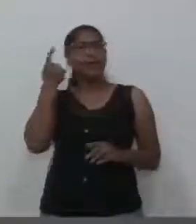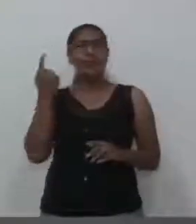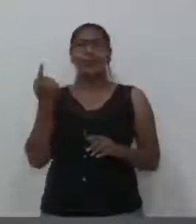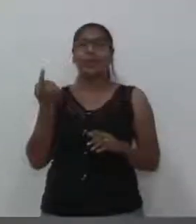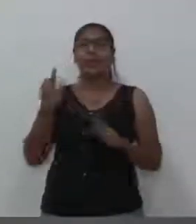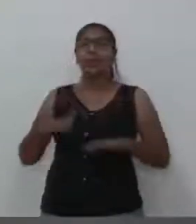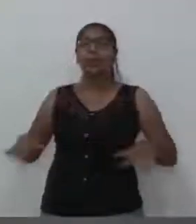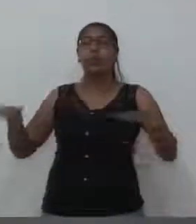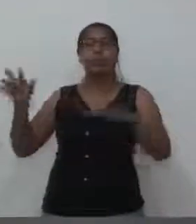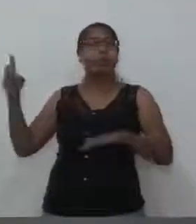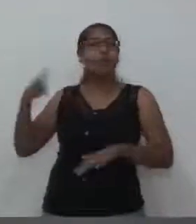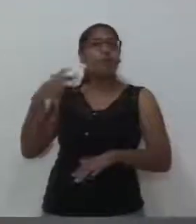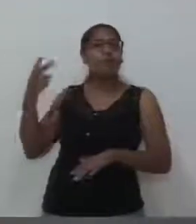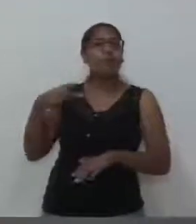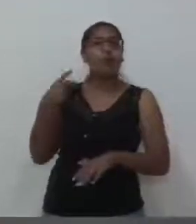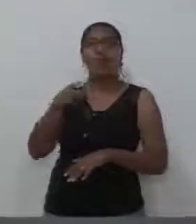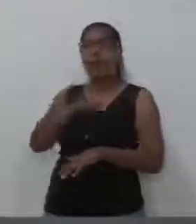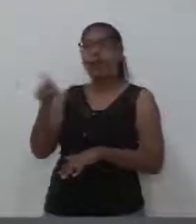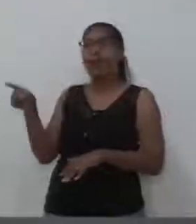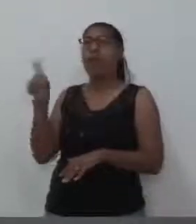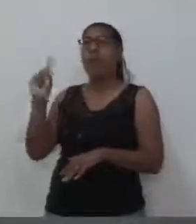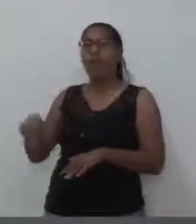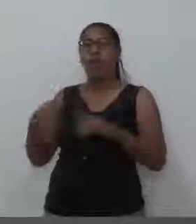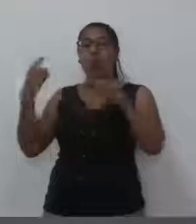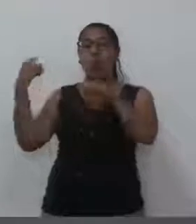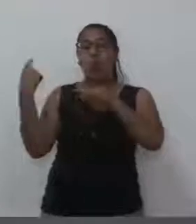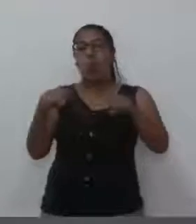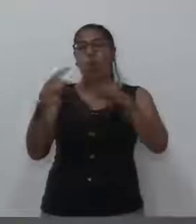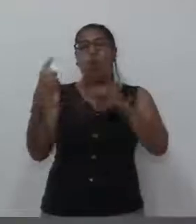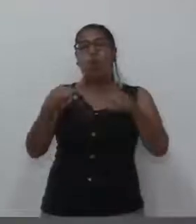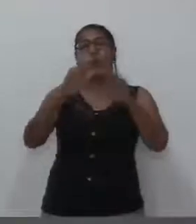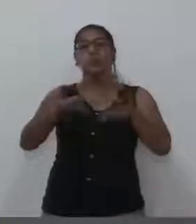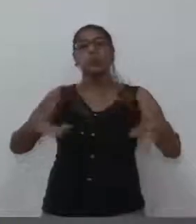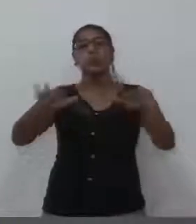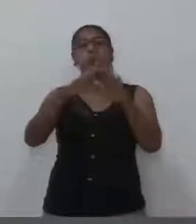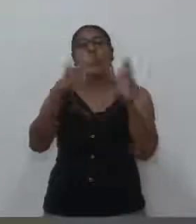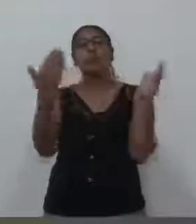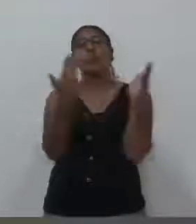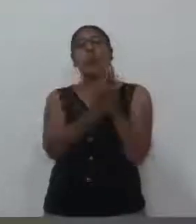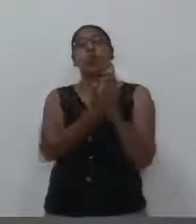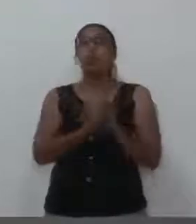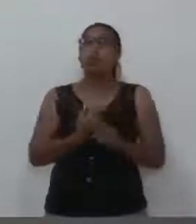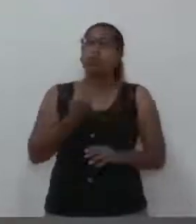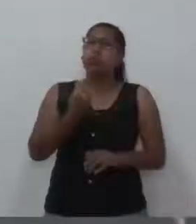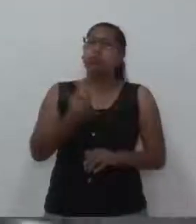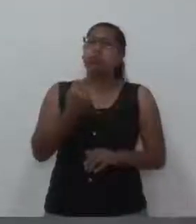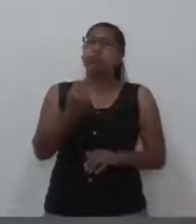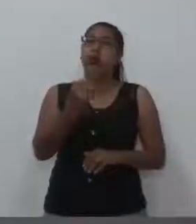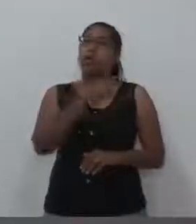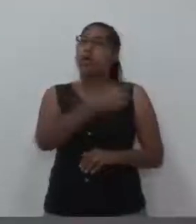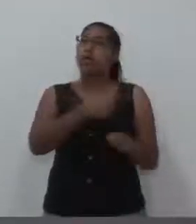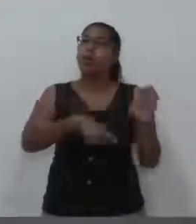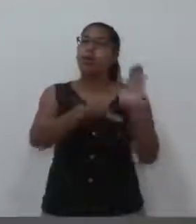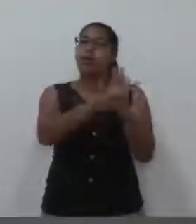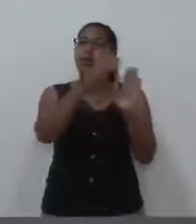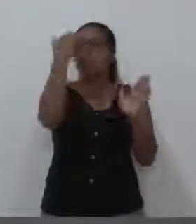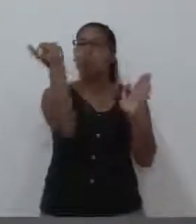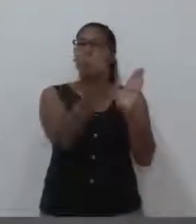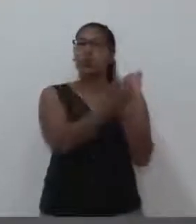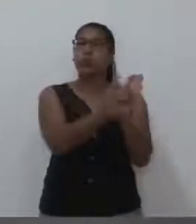assim de uma intransigência. Já sabemos qual que é o caminho da intransigência, o caminho